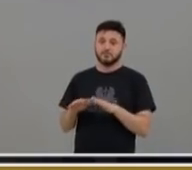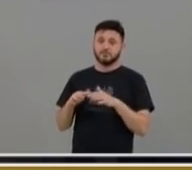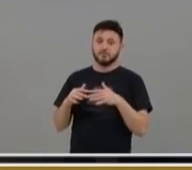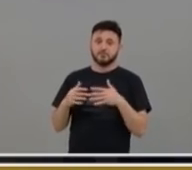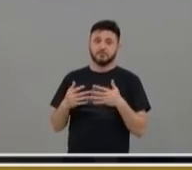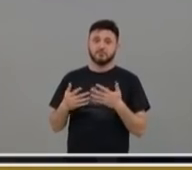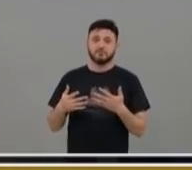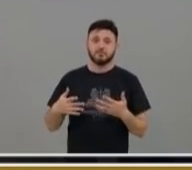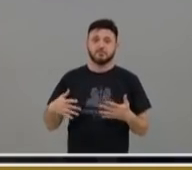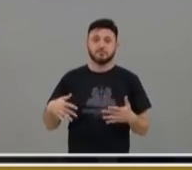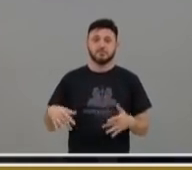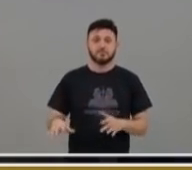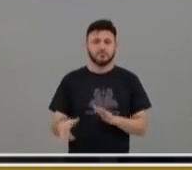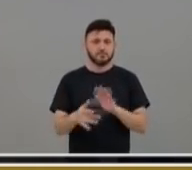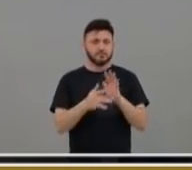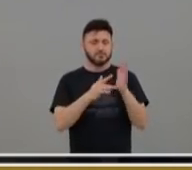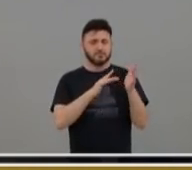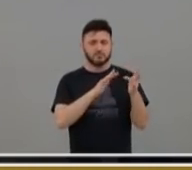Cravos e